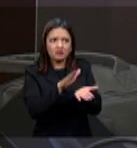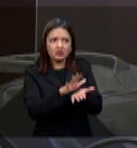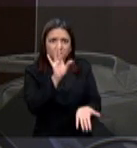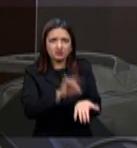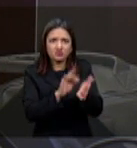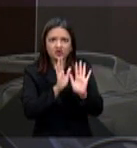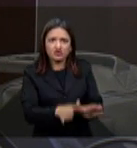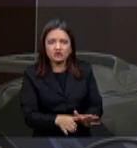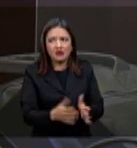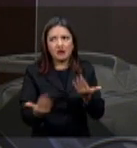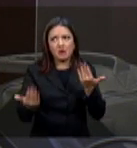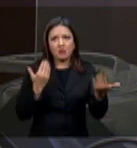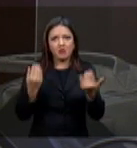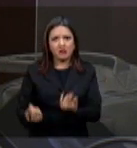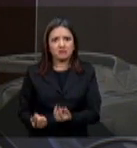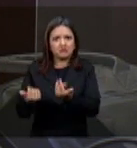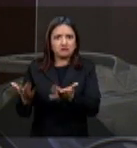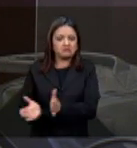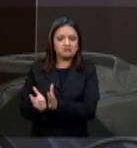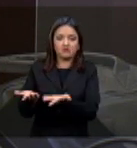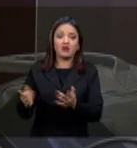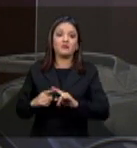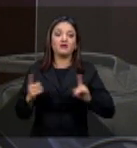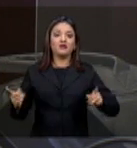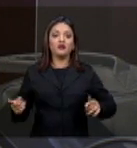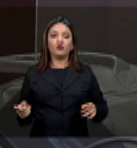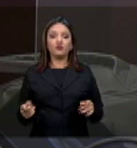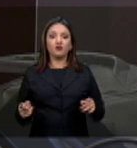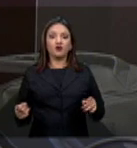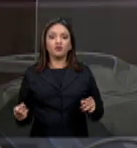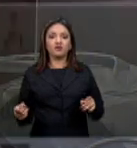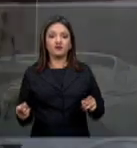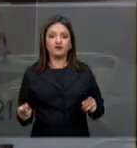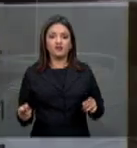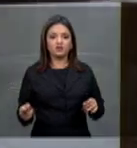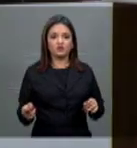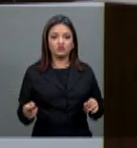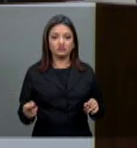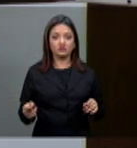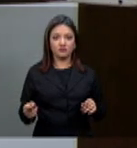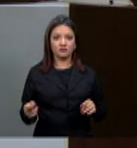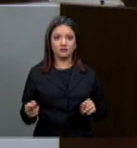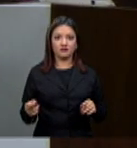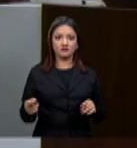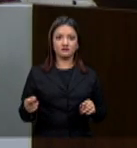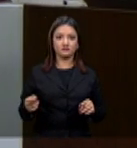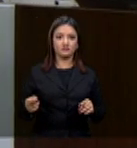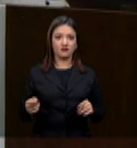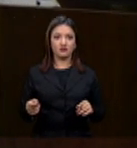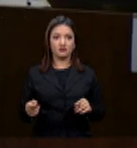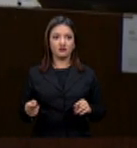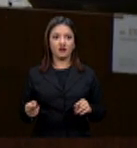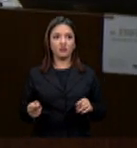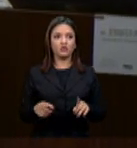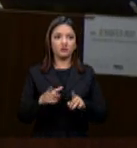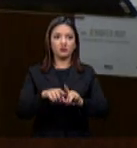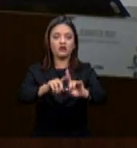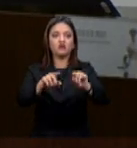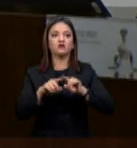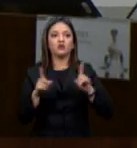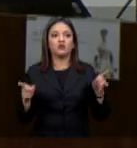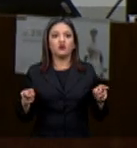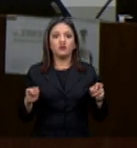Samara Pataxó. E, além disso, essa questão da improdutividade, quem usa esse discurso é porque quer impor para nós,